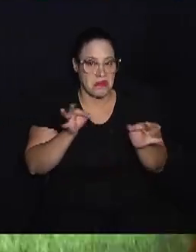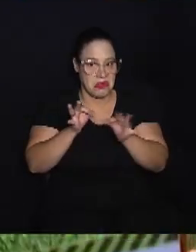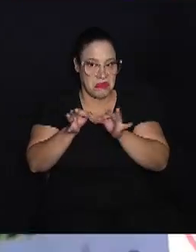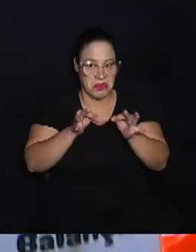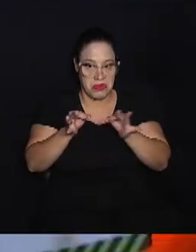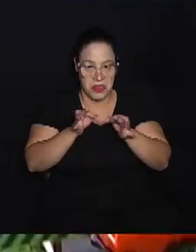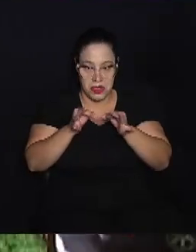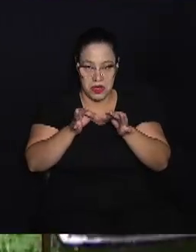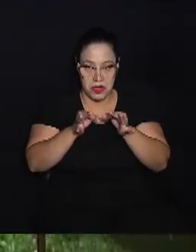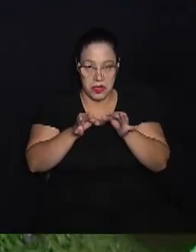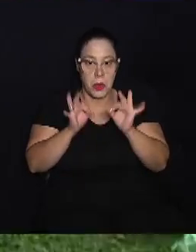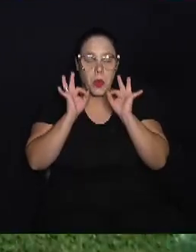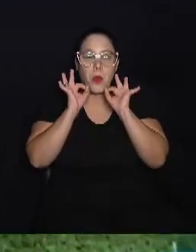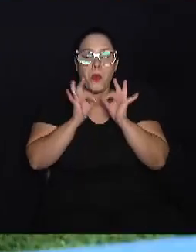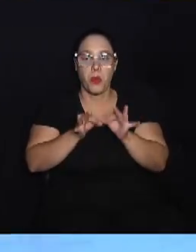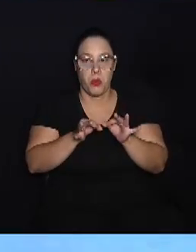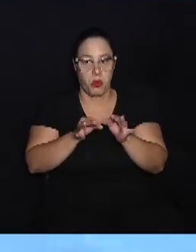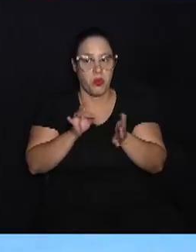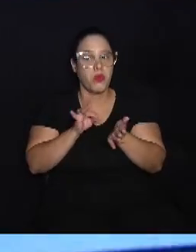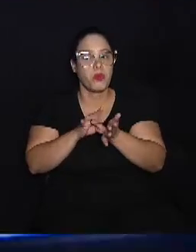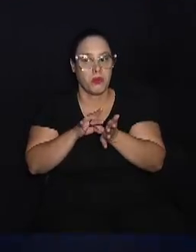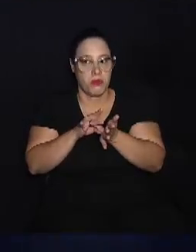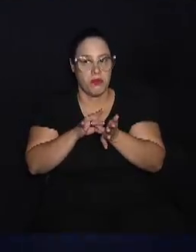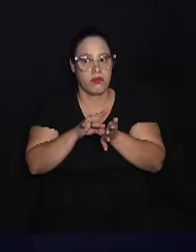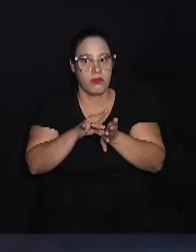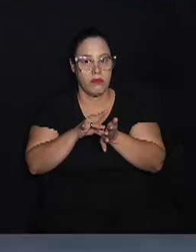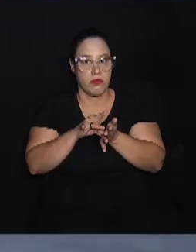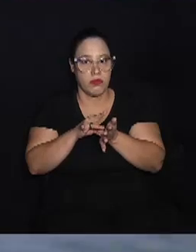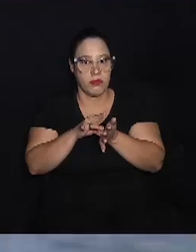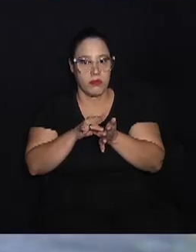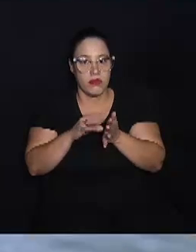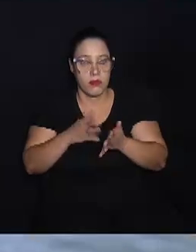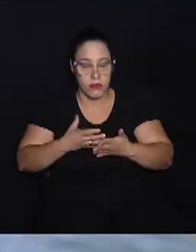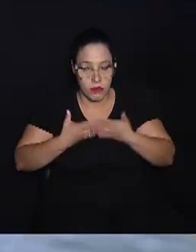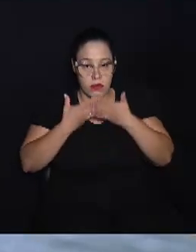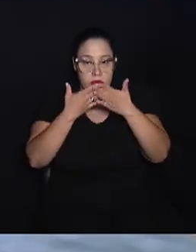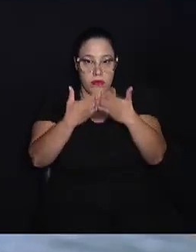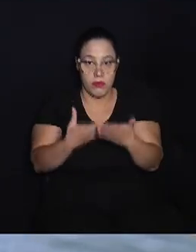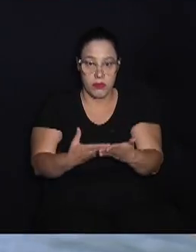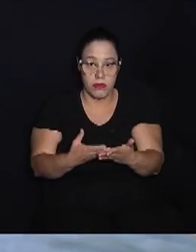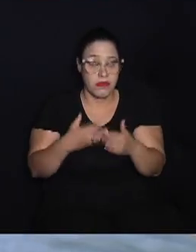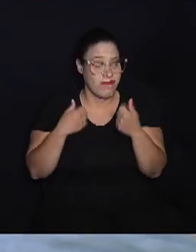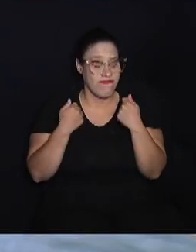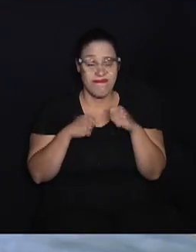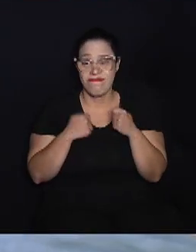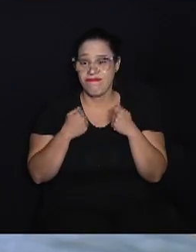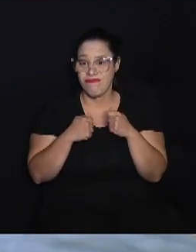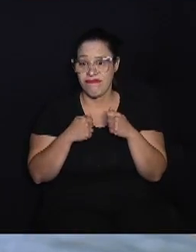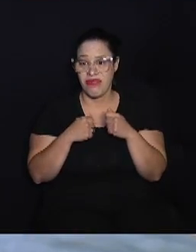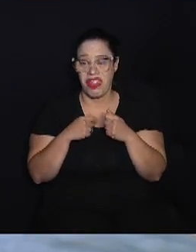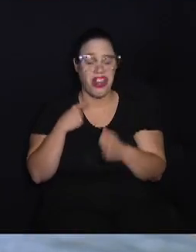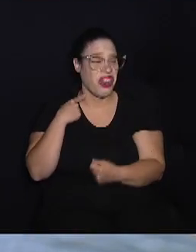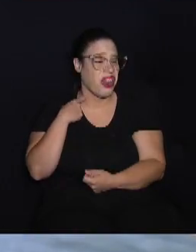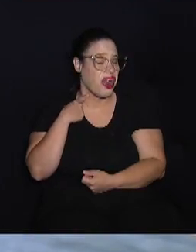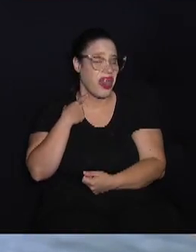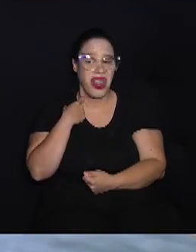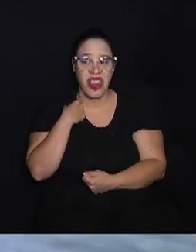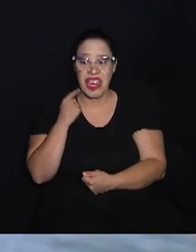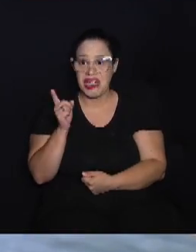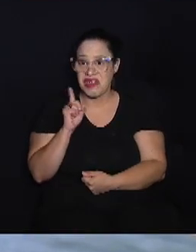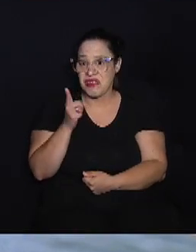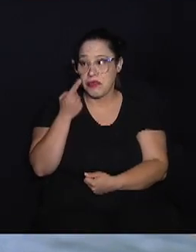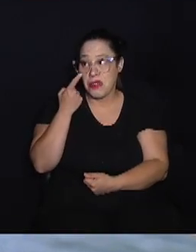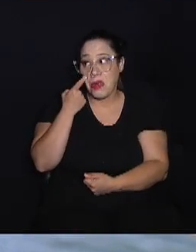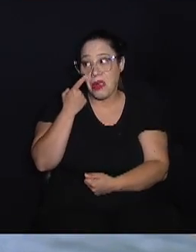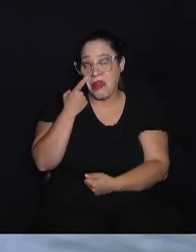muito fiel ao que é de verdade. A gente queria passar que o lixo não precisa ser uma coisa suja. Igual a gente